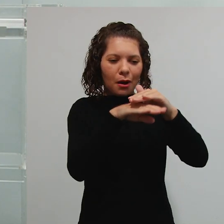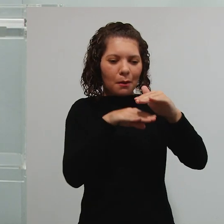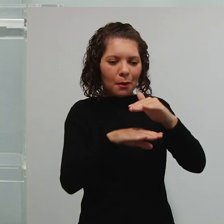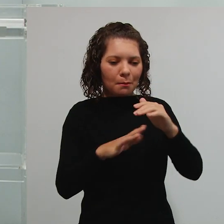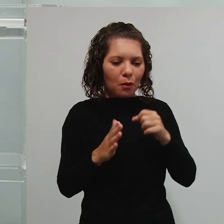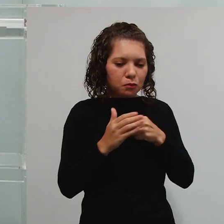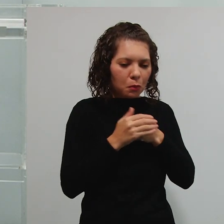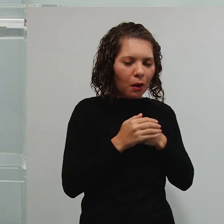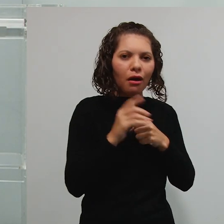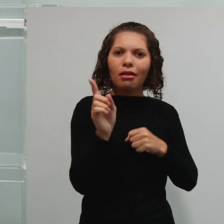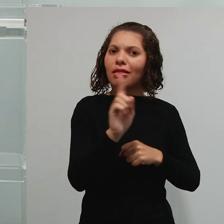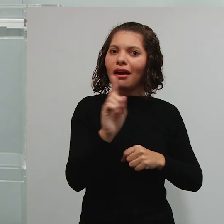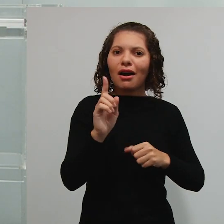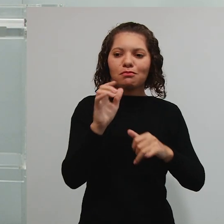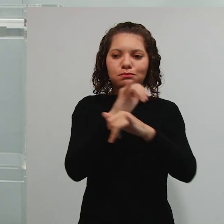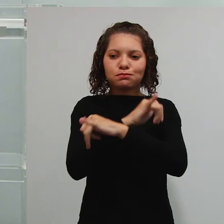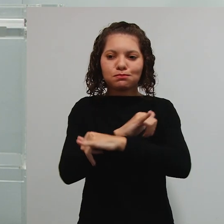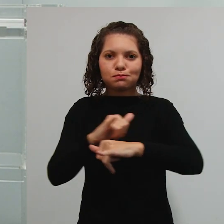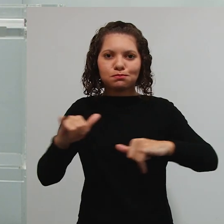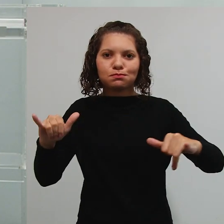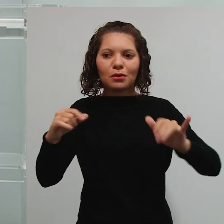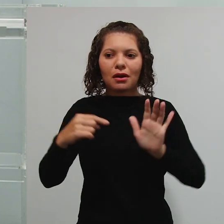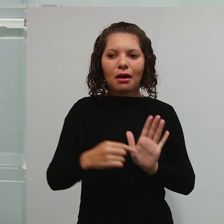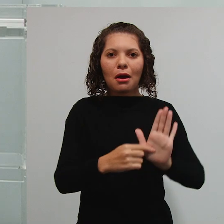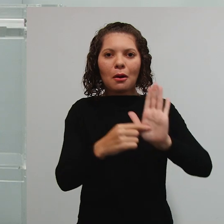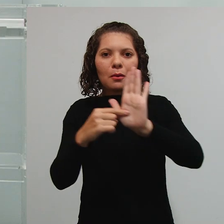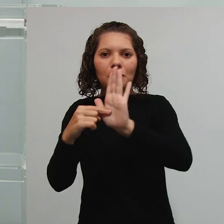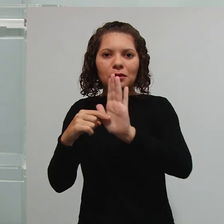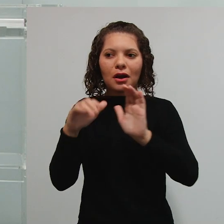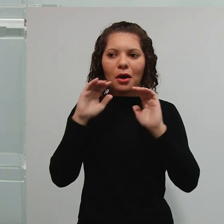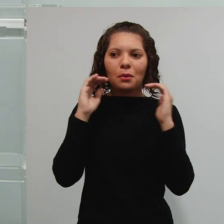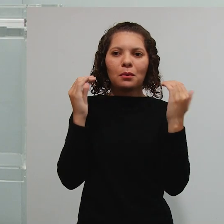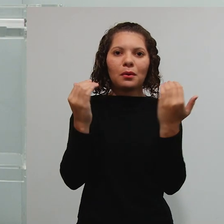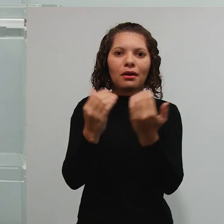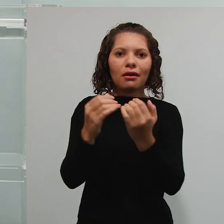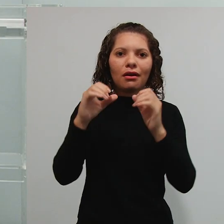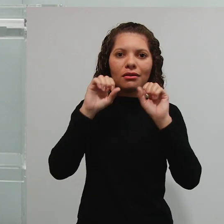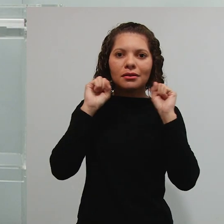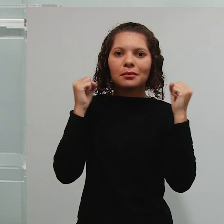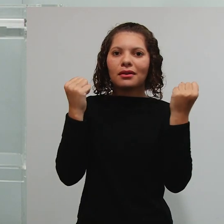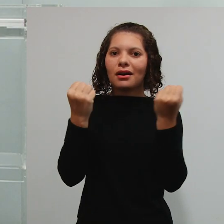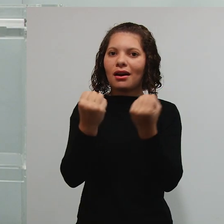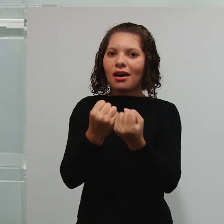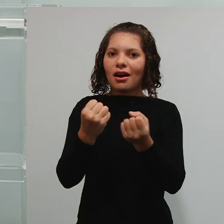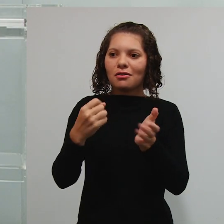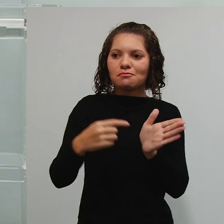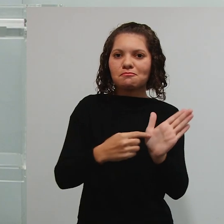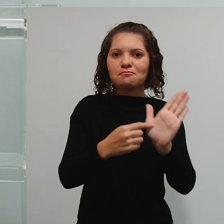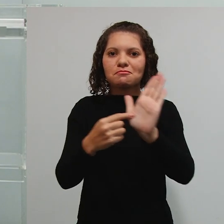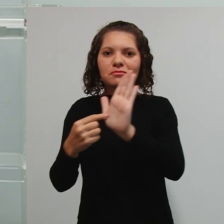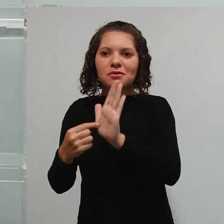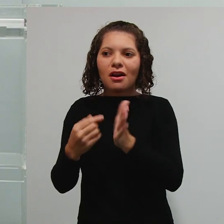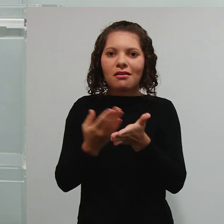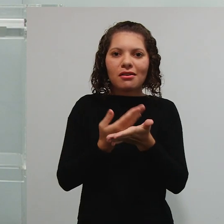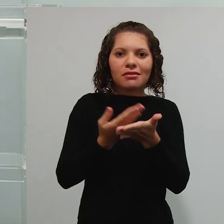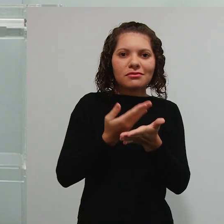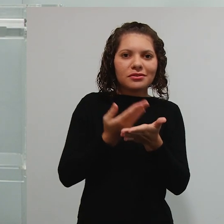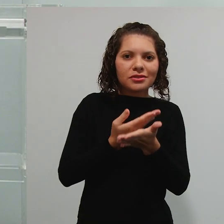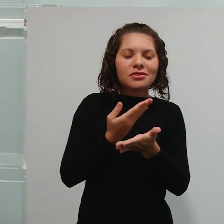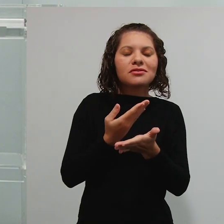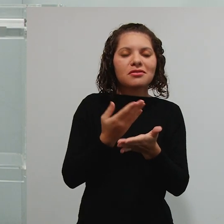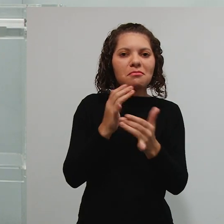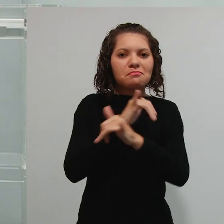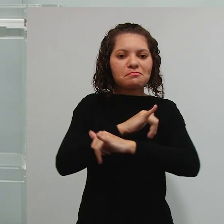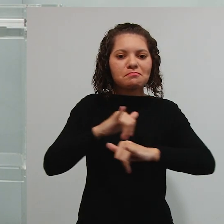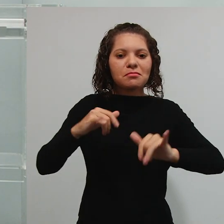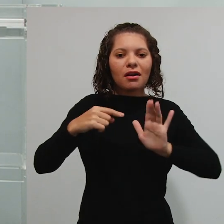gente escreve com o intuito de publicar. Publicar ele num evento, como um seminário, um congresso, né? Levar ele para uma revista científica.